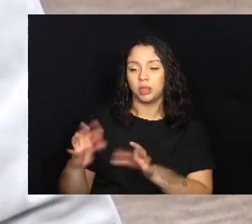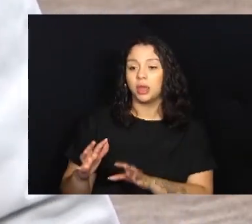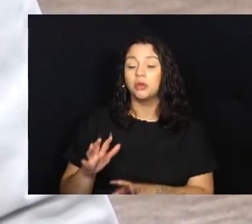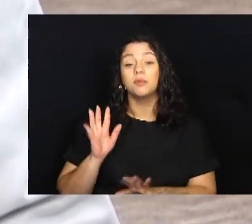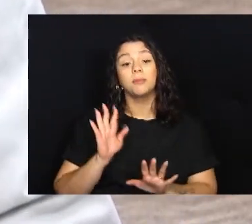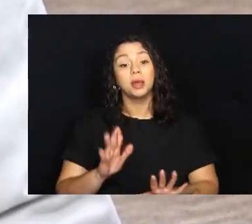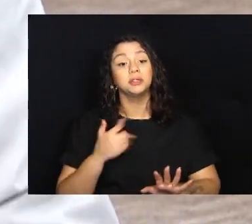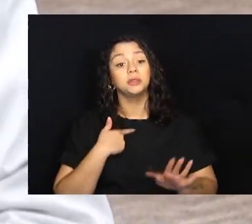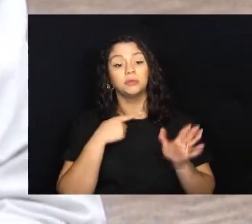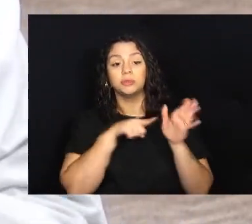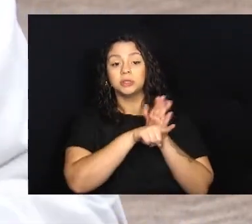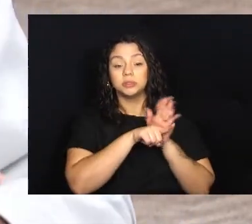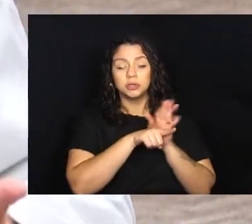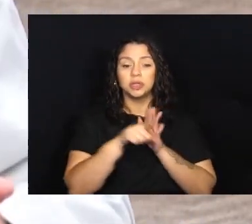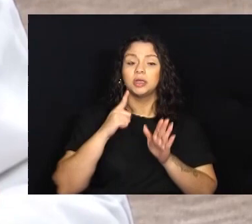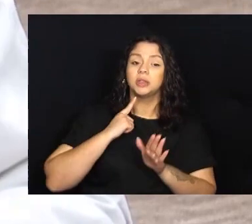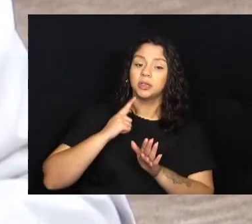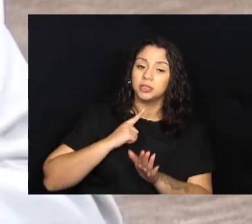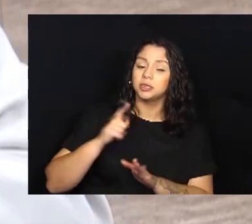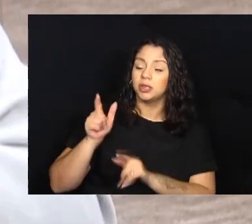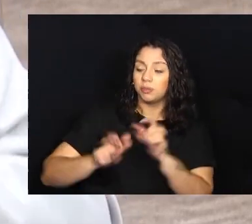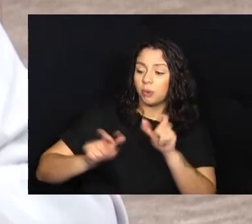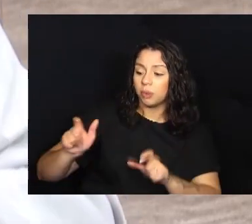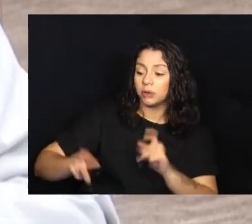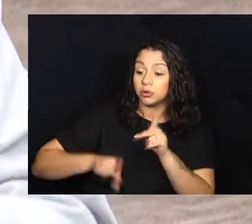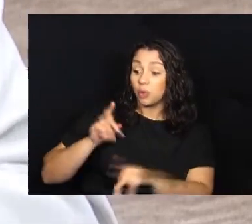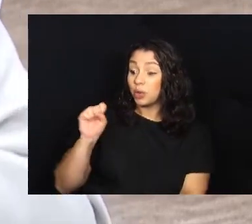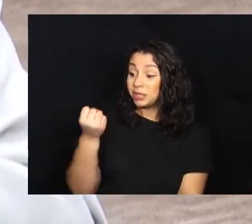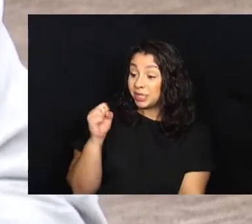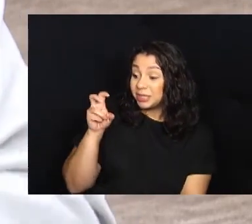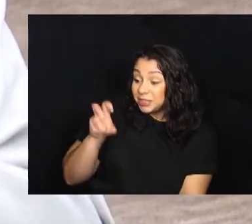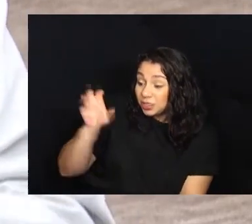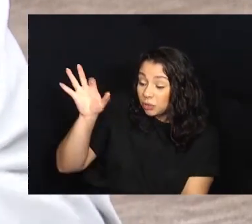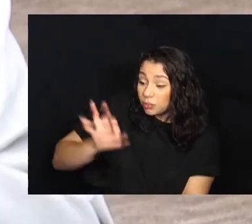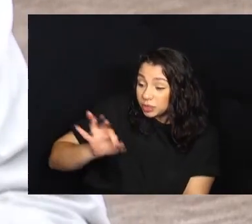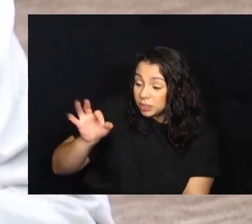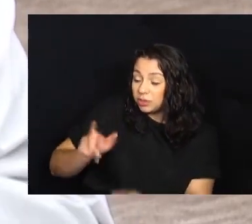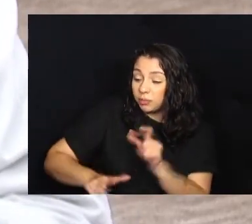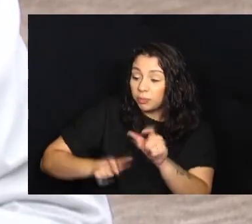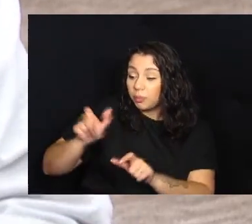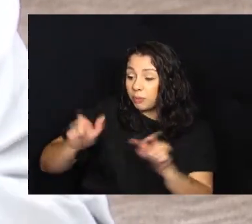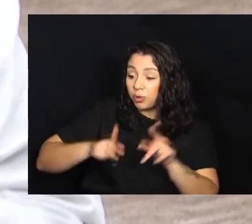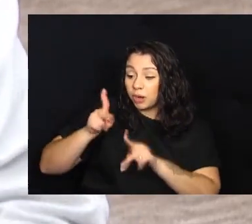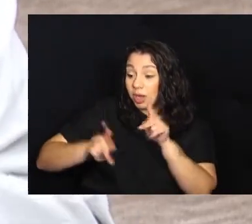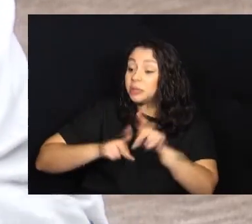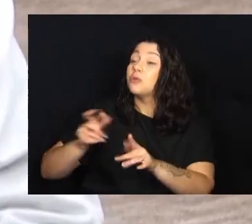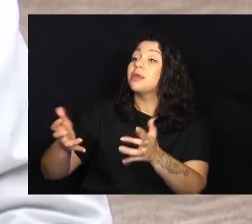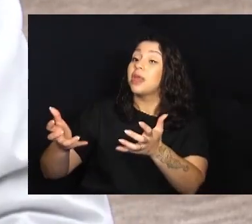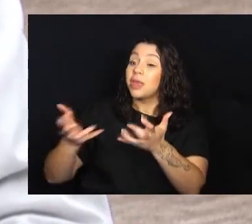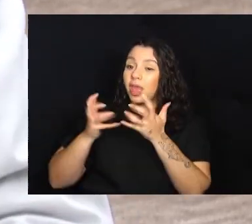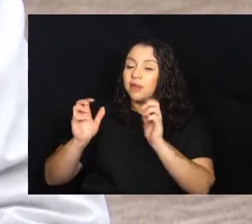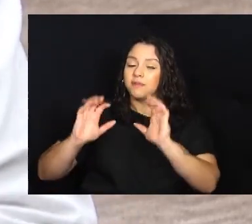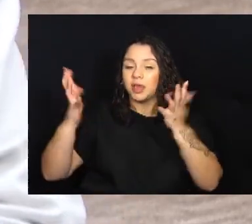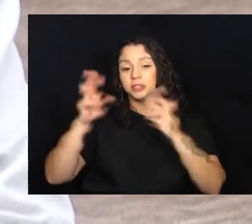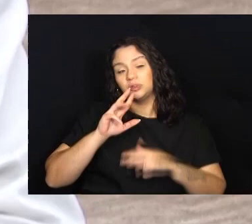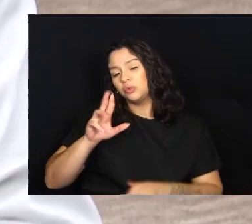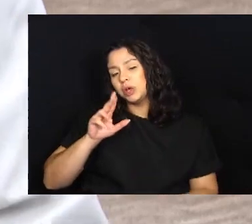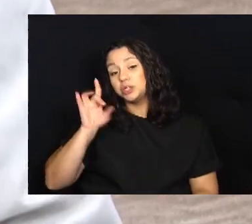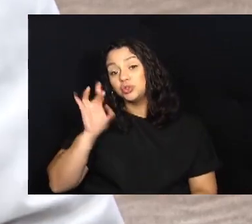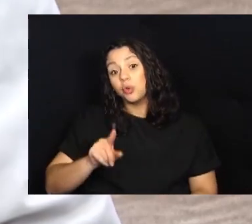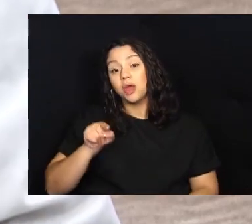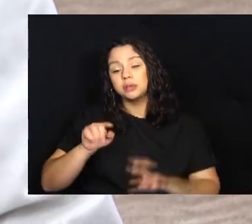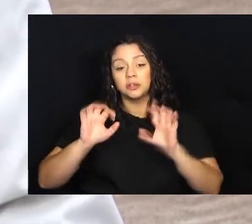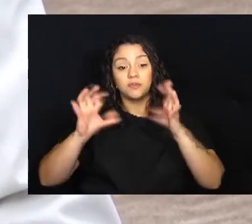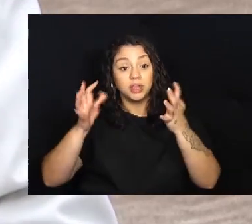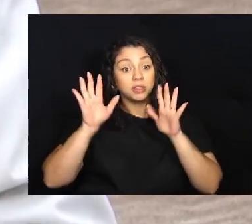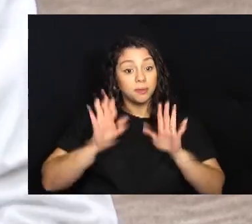eu sou contra. Só que eu estou fazendo pesquisa, tem vereador fazendo pesquisa, 85% da população é a favor dessa festa. E não é só essa